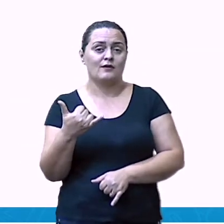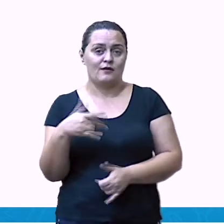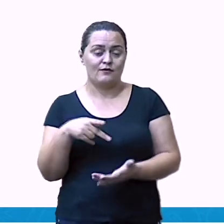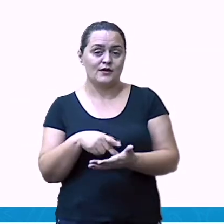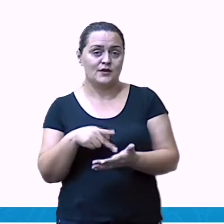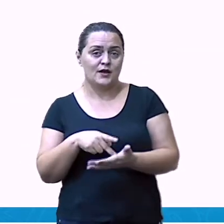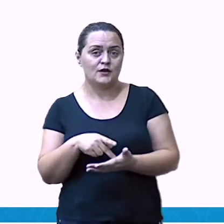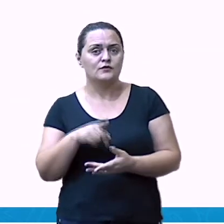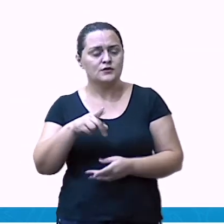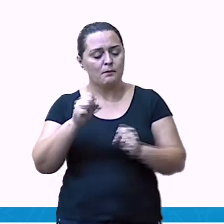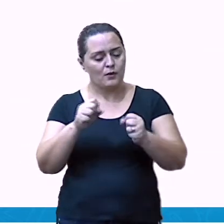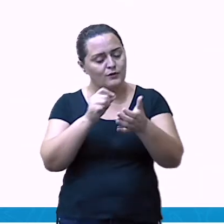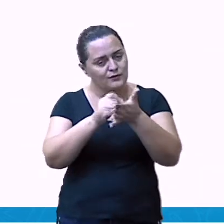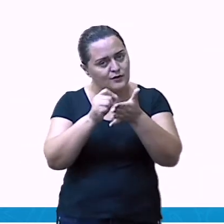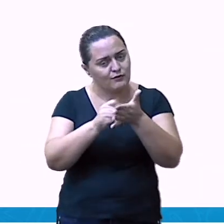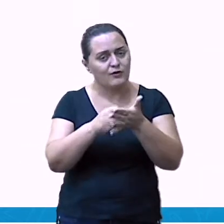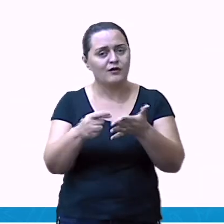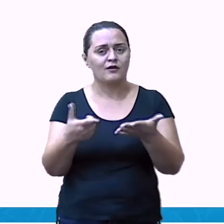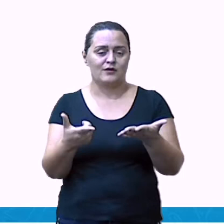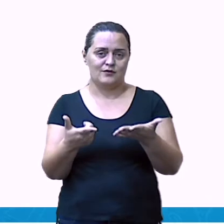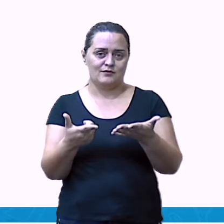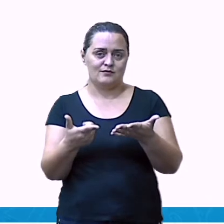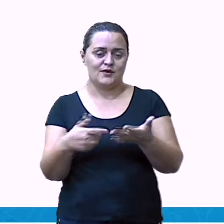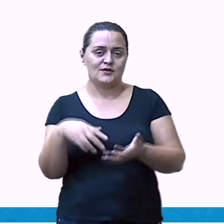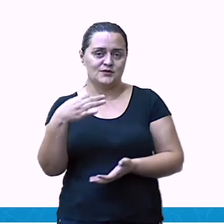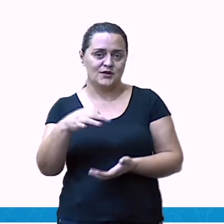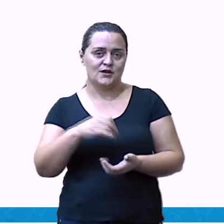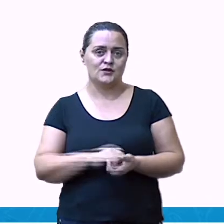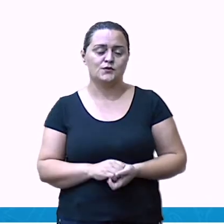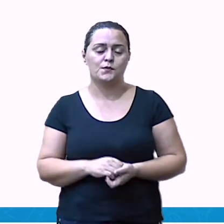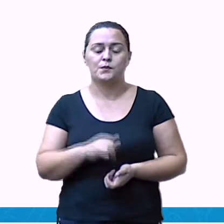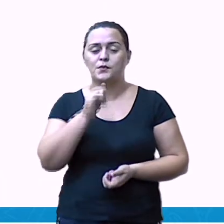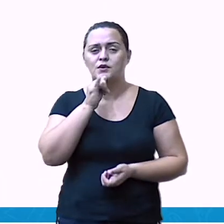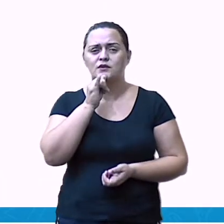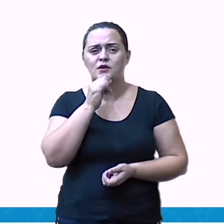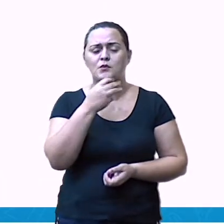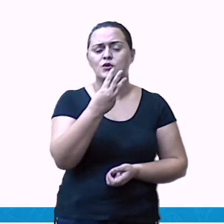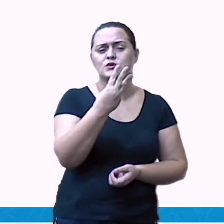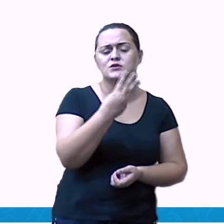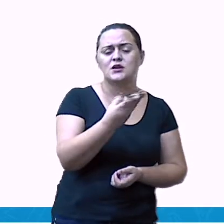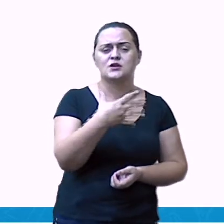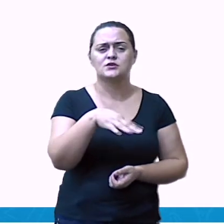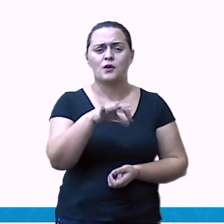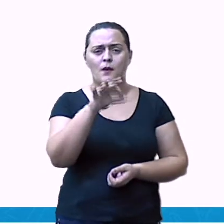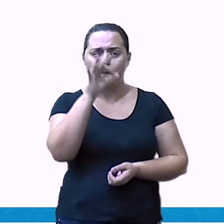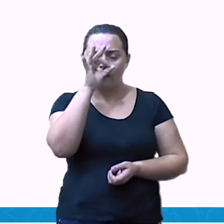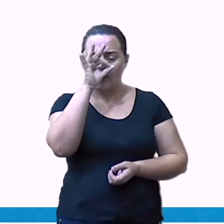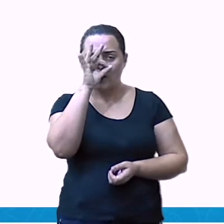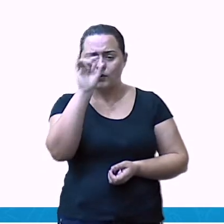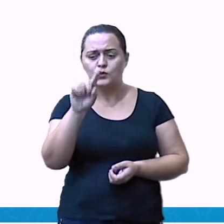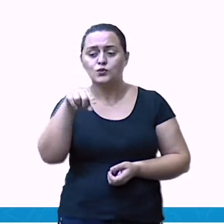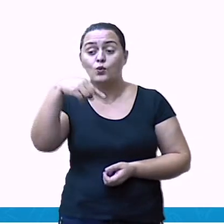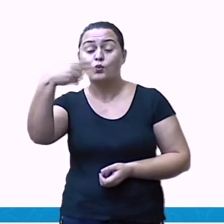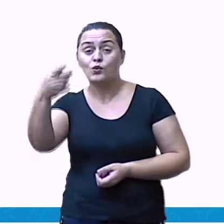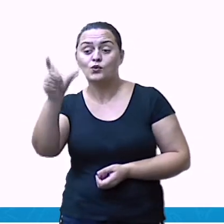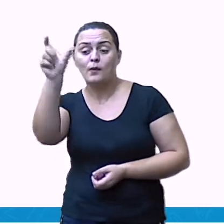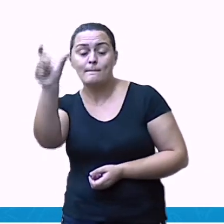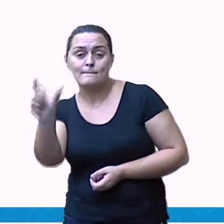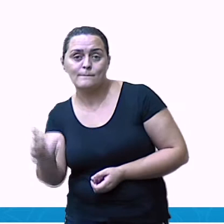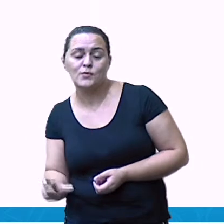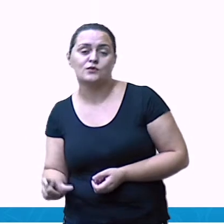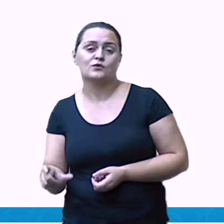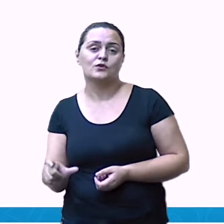personagens de outros contos. Né? Os 3 porquinhos com Cinderela, os 3 porquinhos com a Branca de